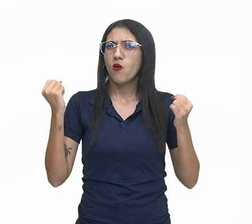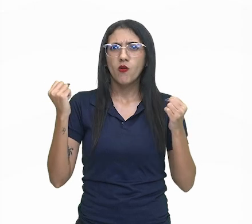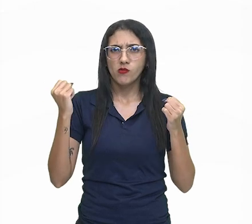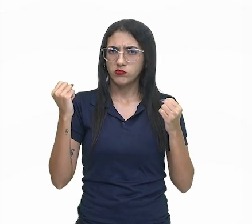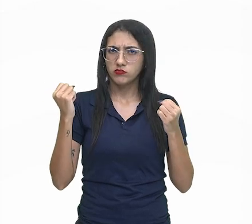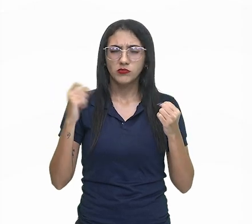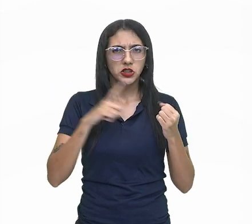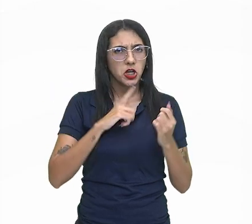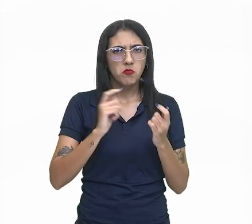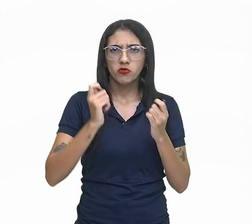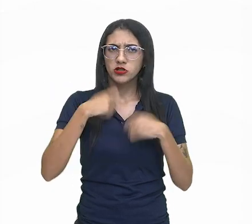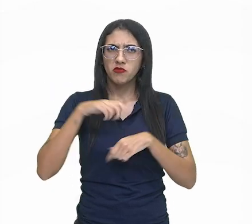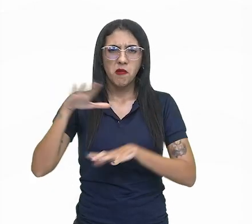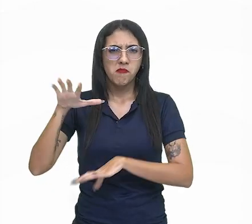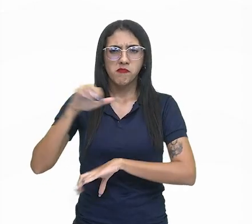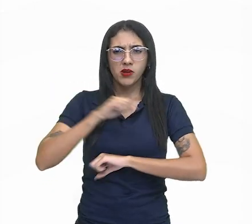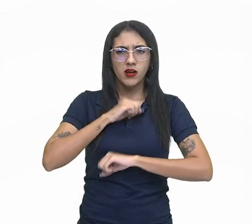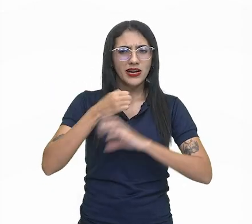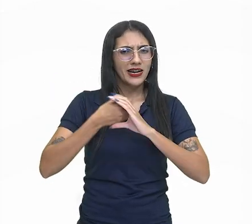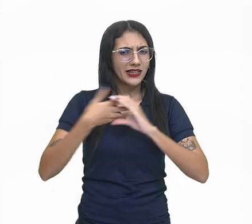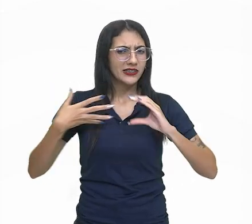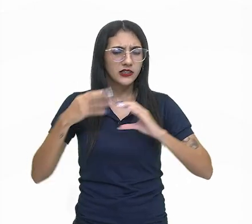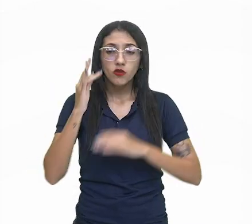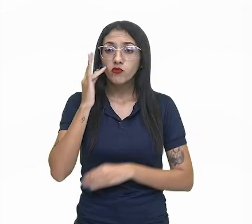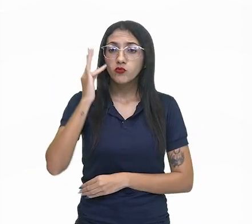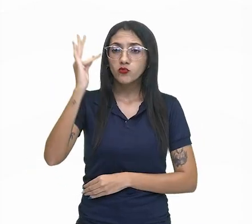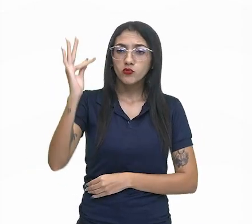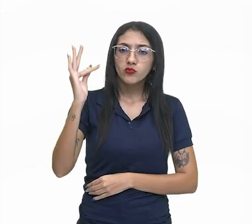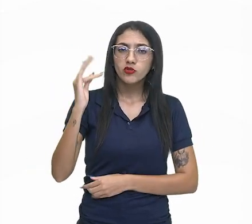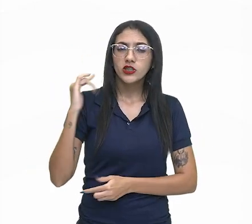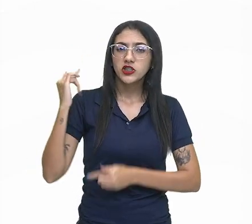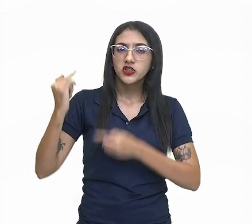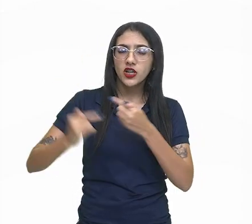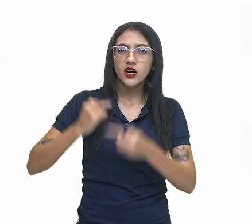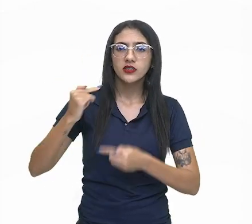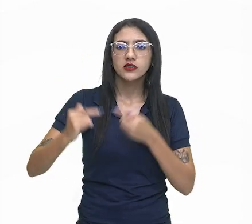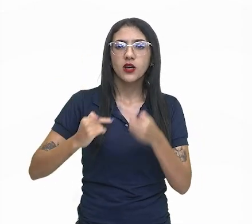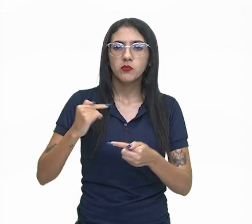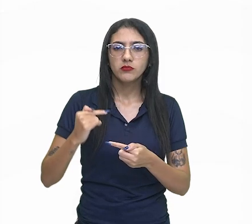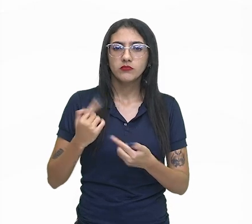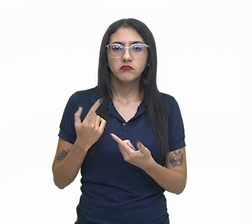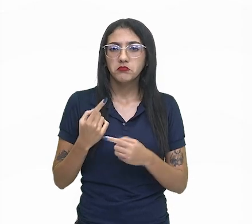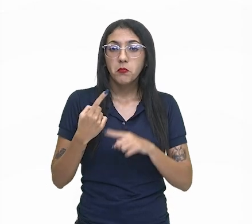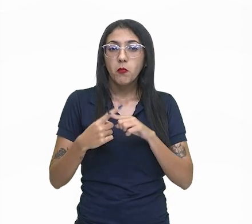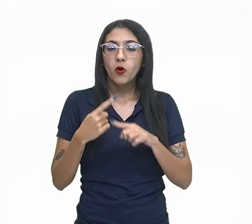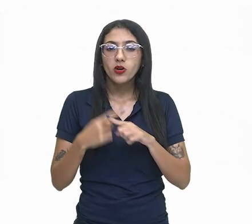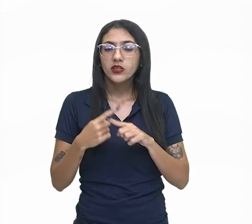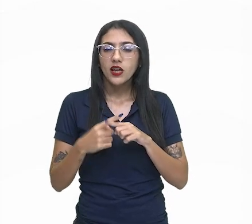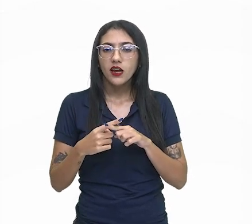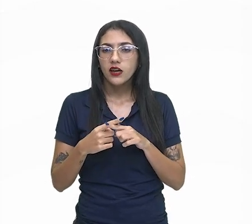de transmitir essas características aos descendentes devido à ausência